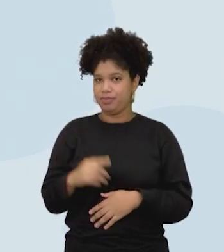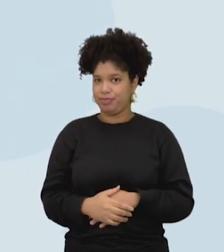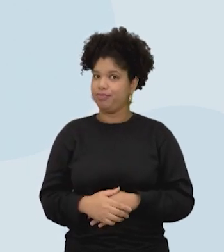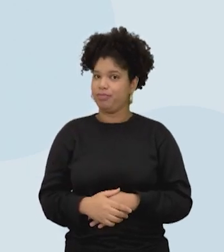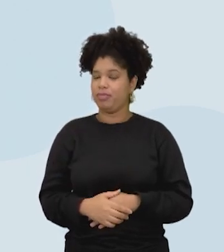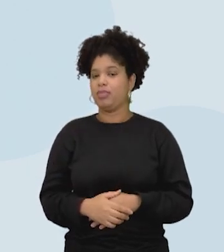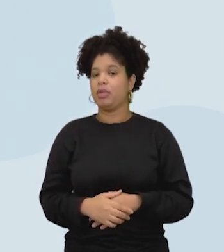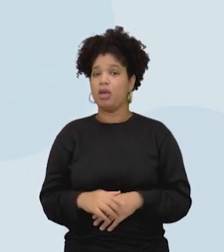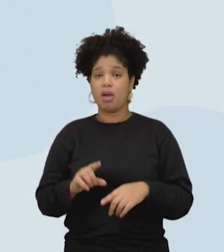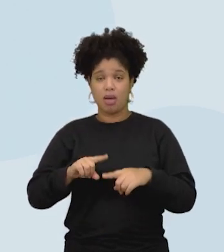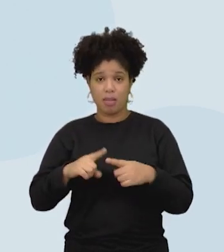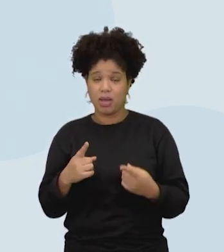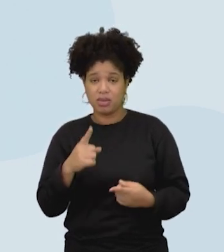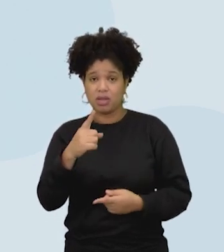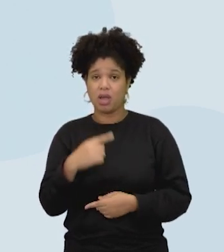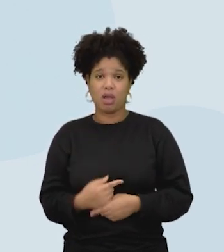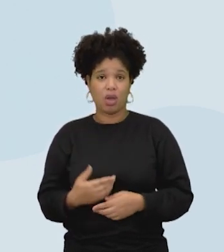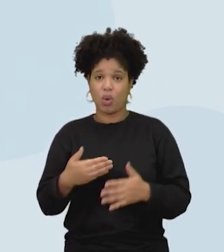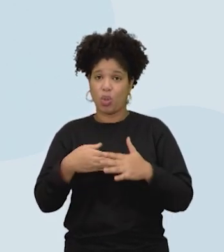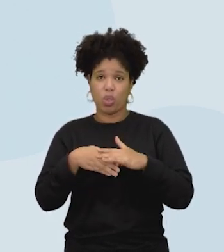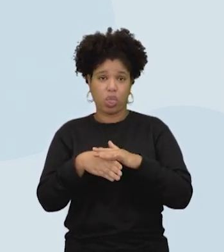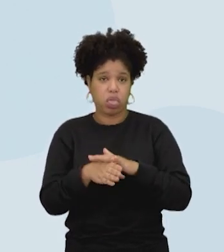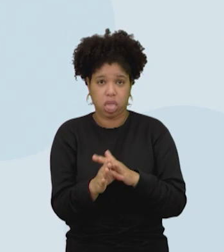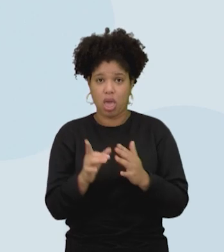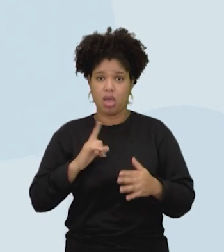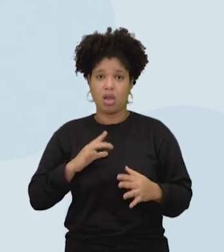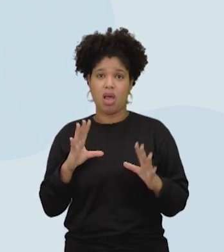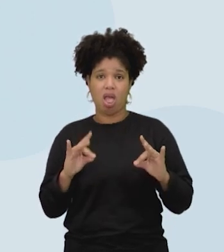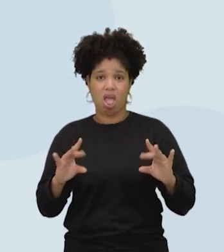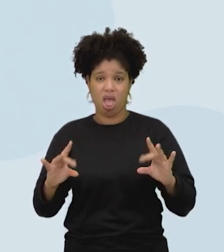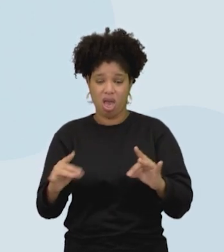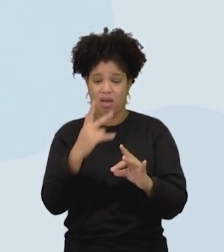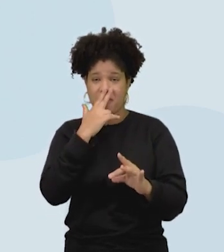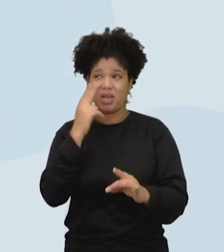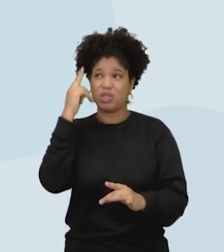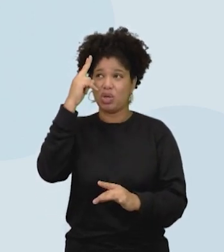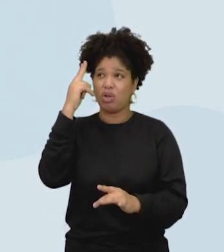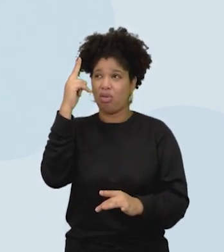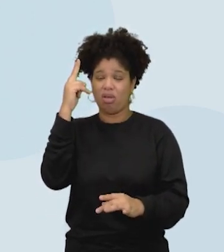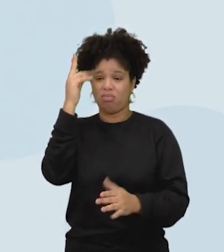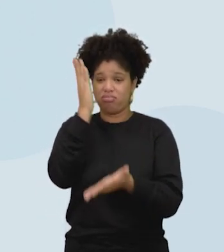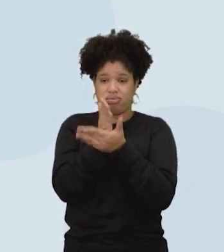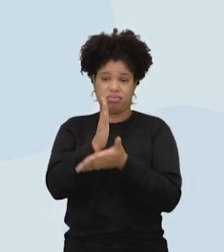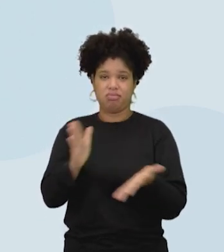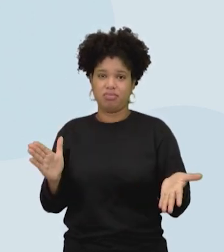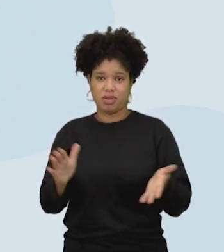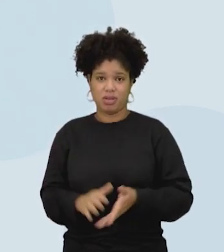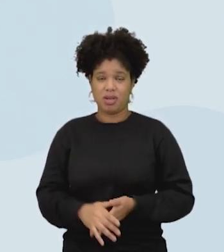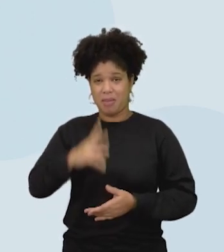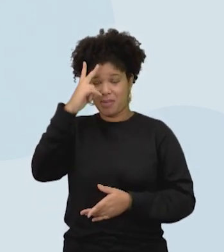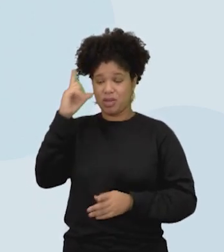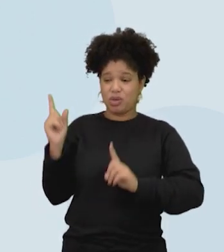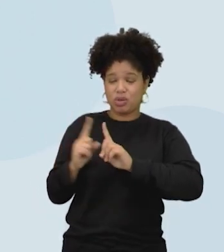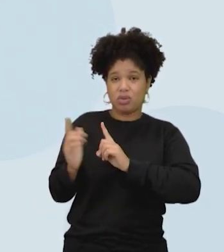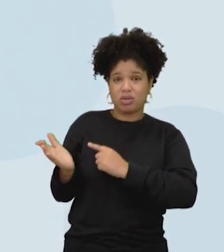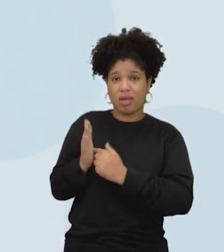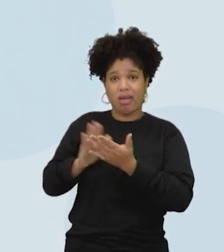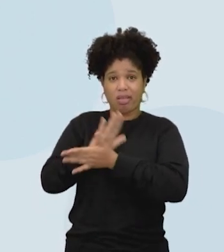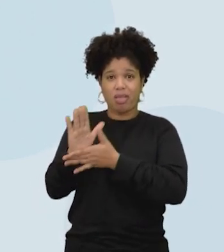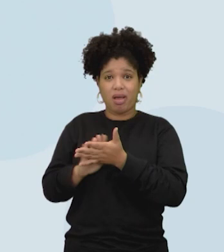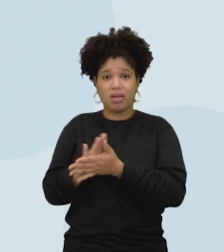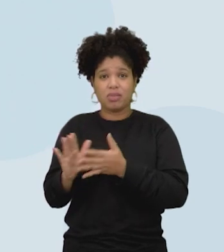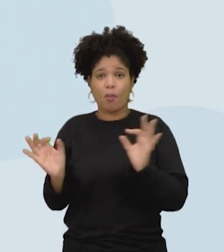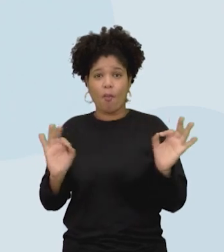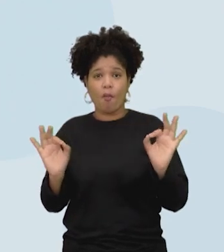aconteceu, acostuma-te à lama que te espera, acostuma-te ao mal. Seus sonhos foram enterrados, né? E quem está do seu lado é a ingratidão. O homem que nessa